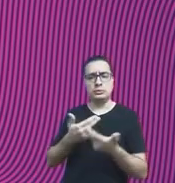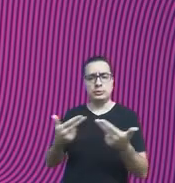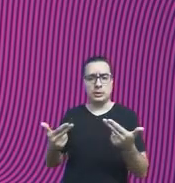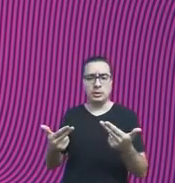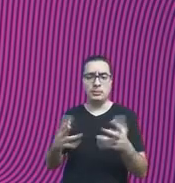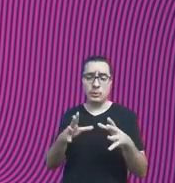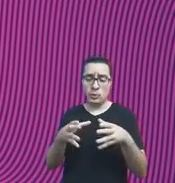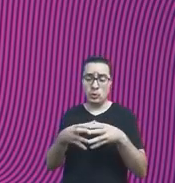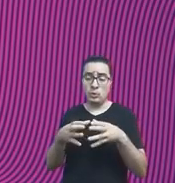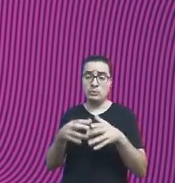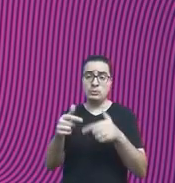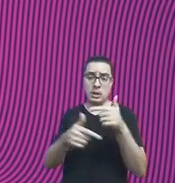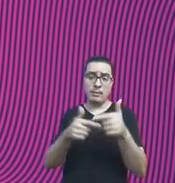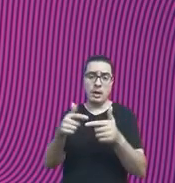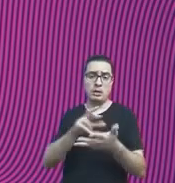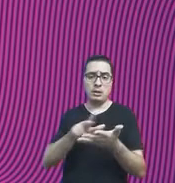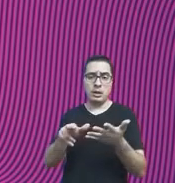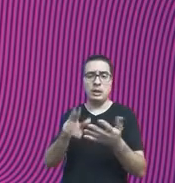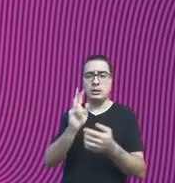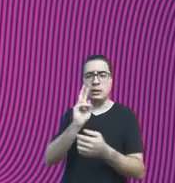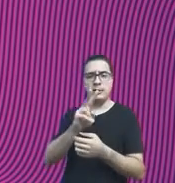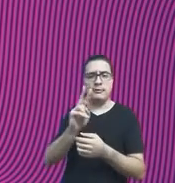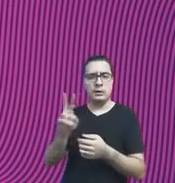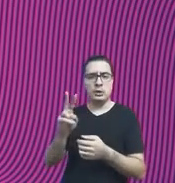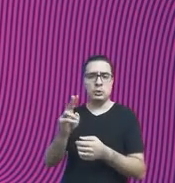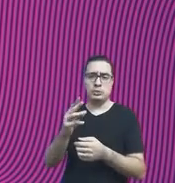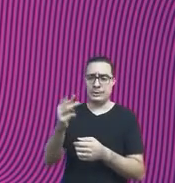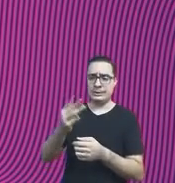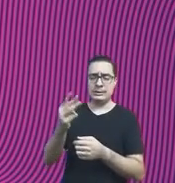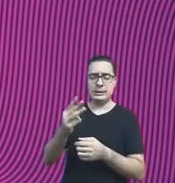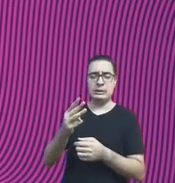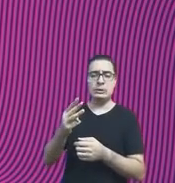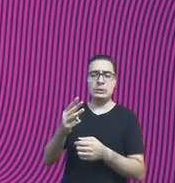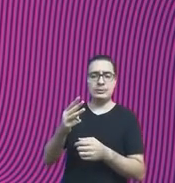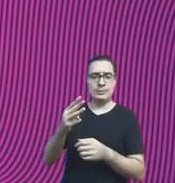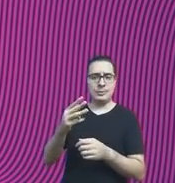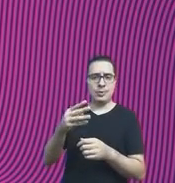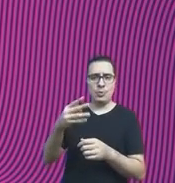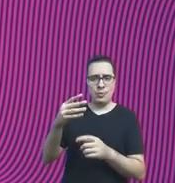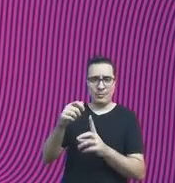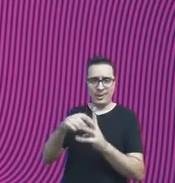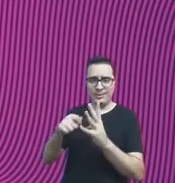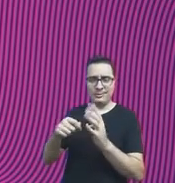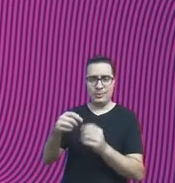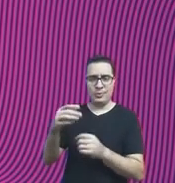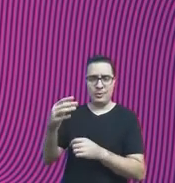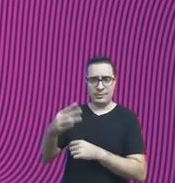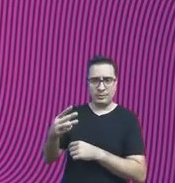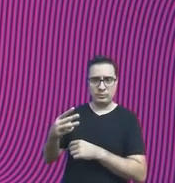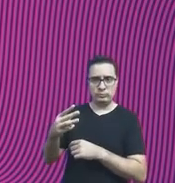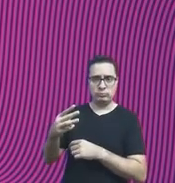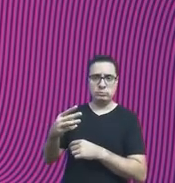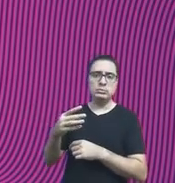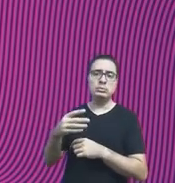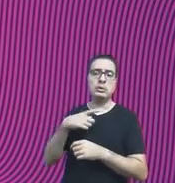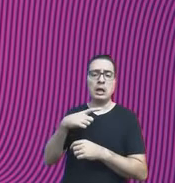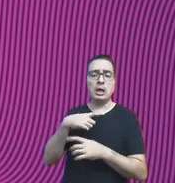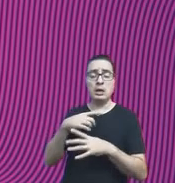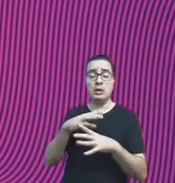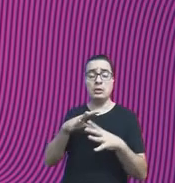gente vê o que tem saído do terceiro quarter desse ano, mas a sinistralidade das operadoras elevou